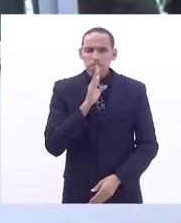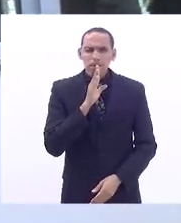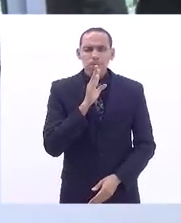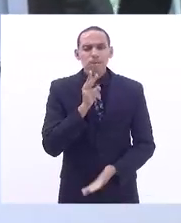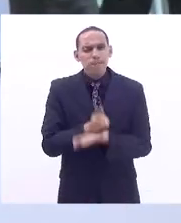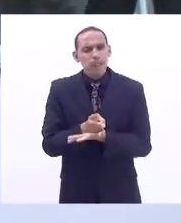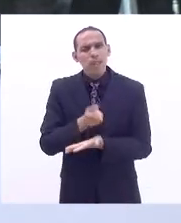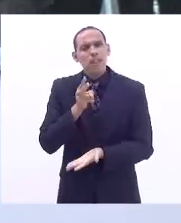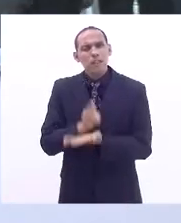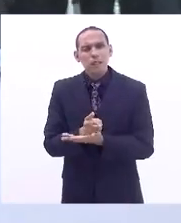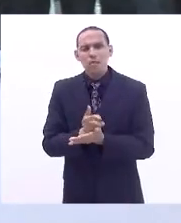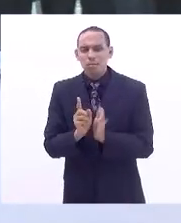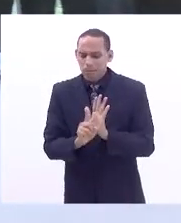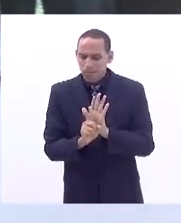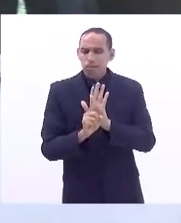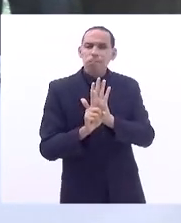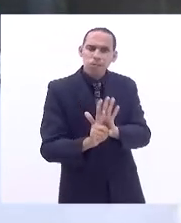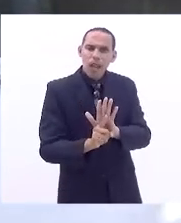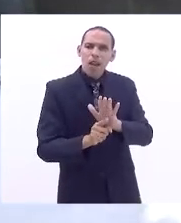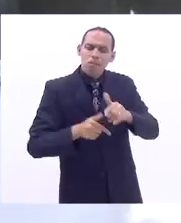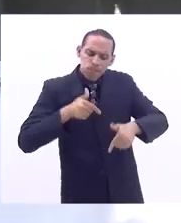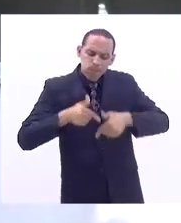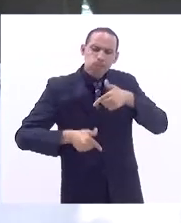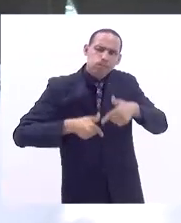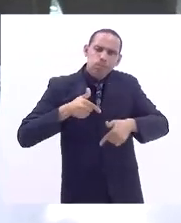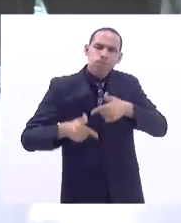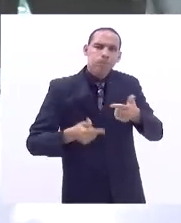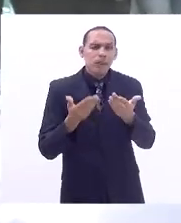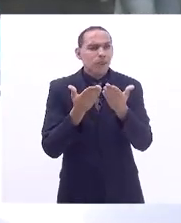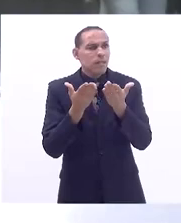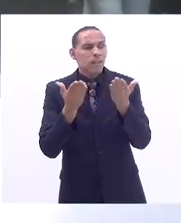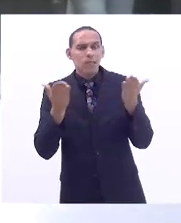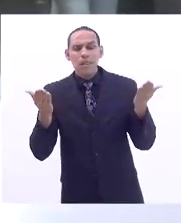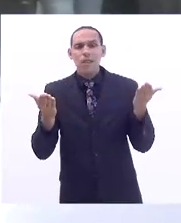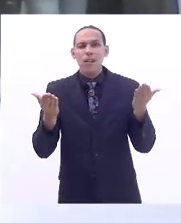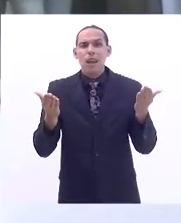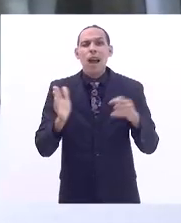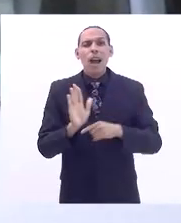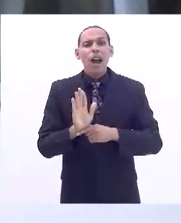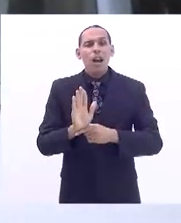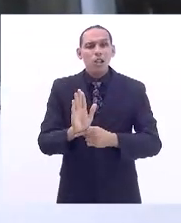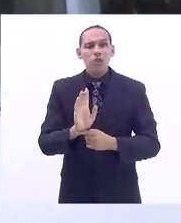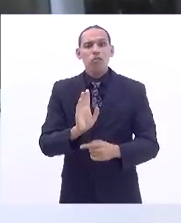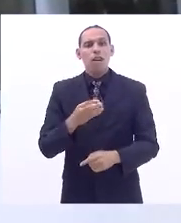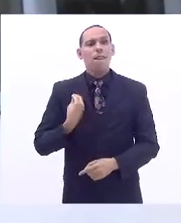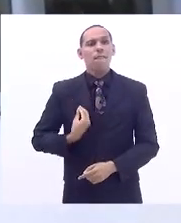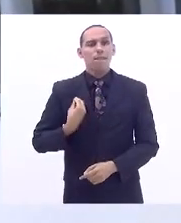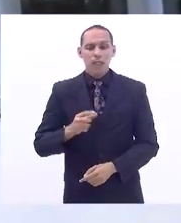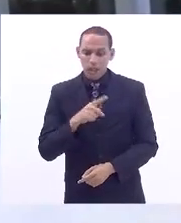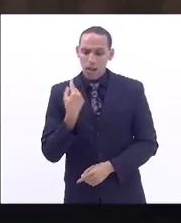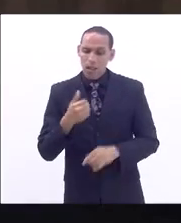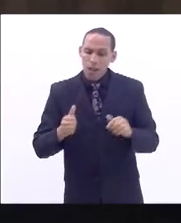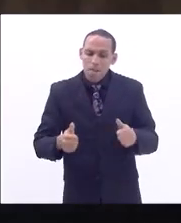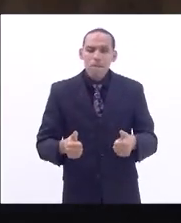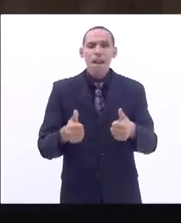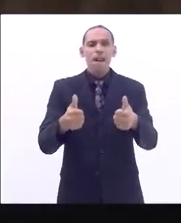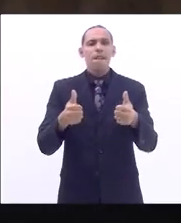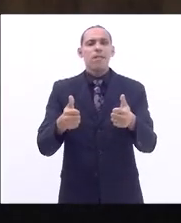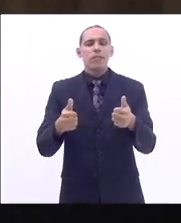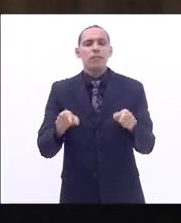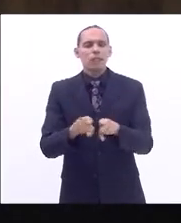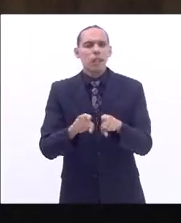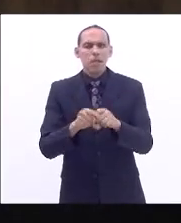permanecem à frente das suas atividades tornam a nossa vida mais plena e Percy